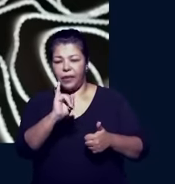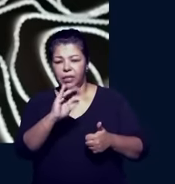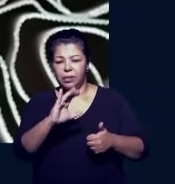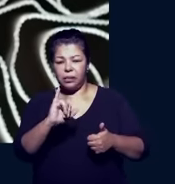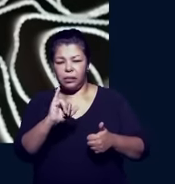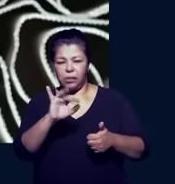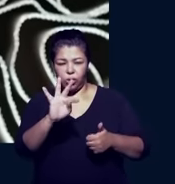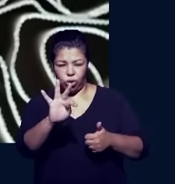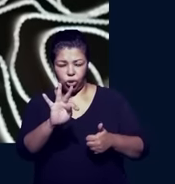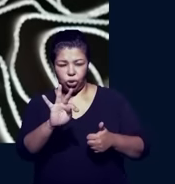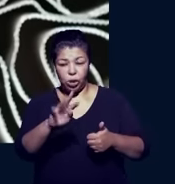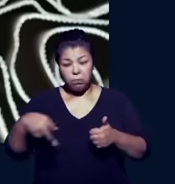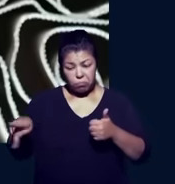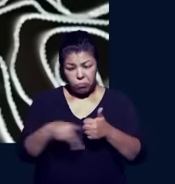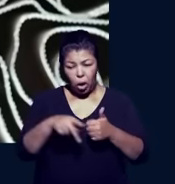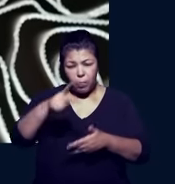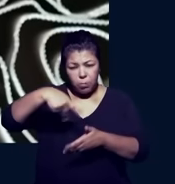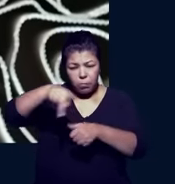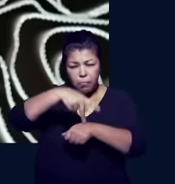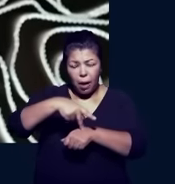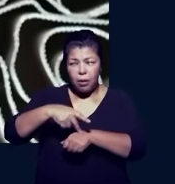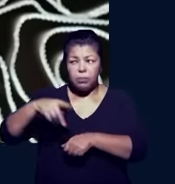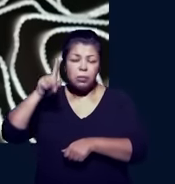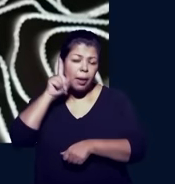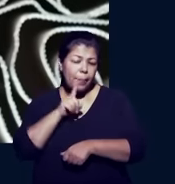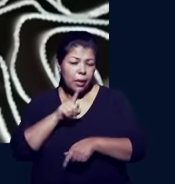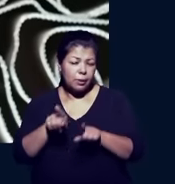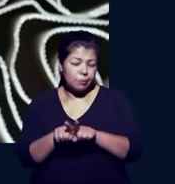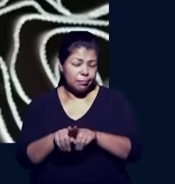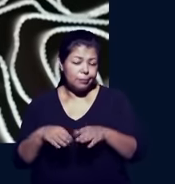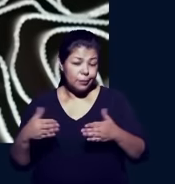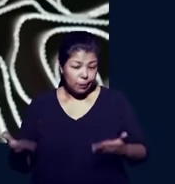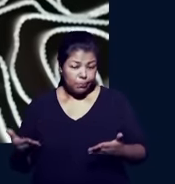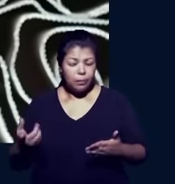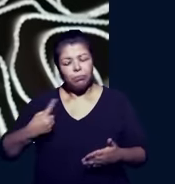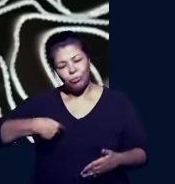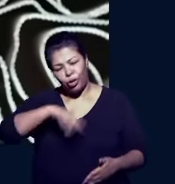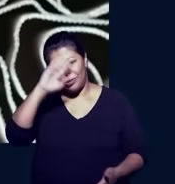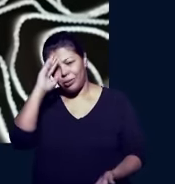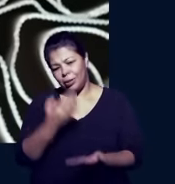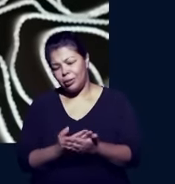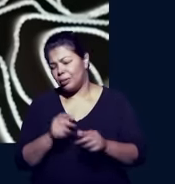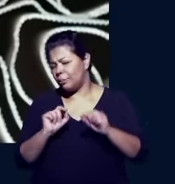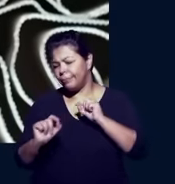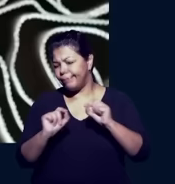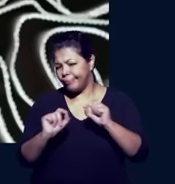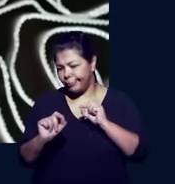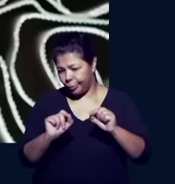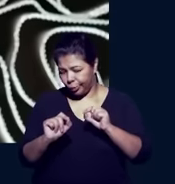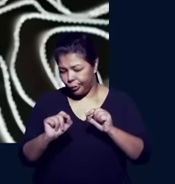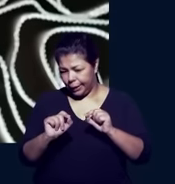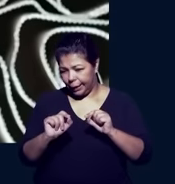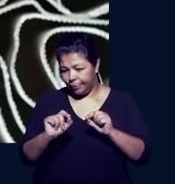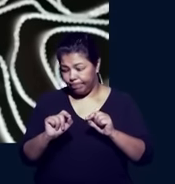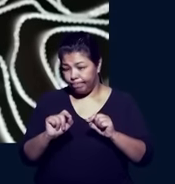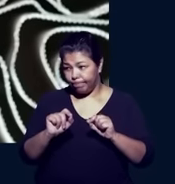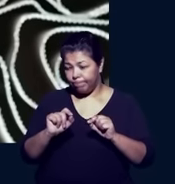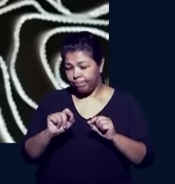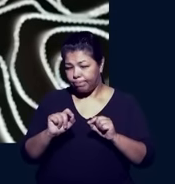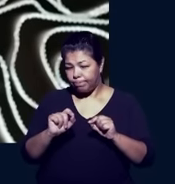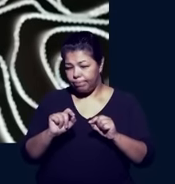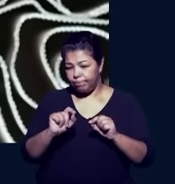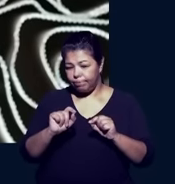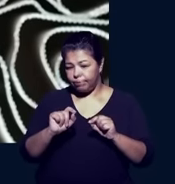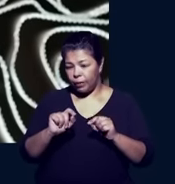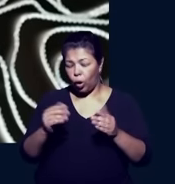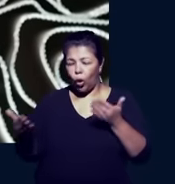discussão que nós estamos tendo aqui de política fiscal no Brasil Tudo indica que o déficit nominal americano em relação ao PIB ano que vem vai ser